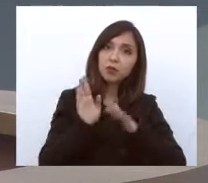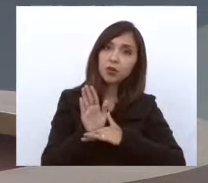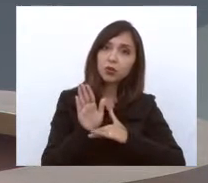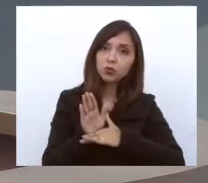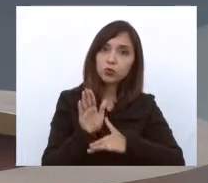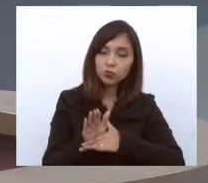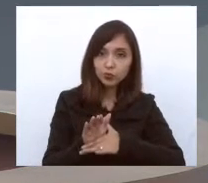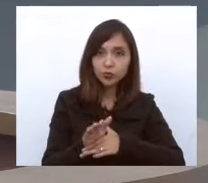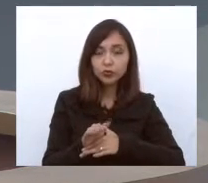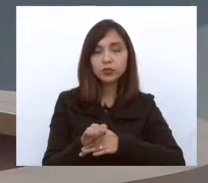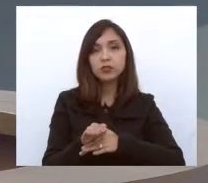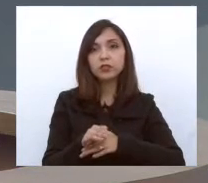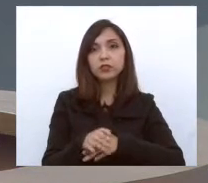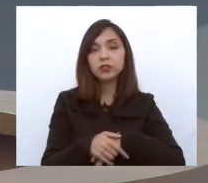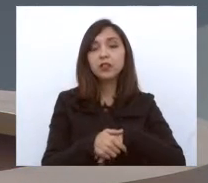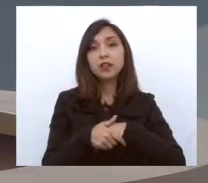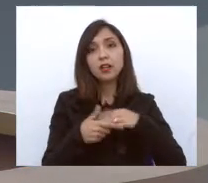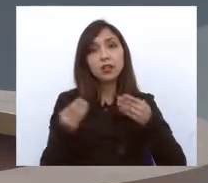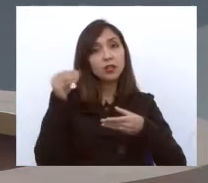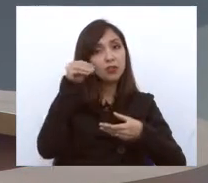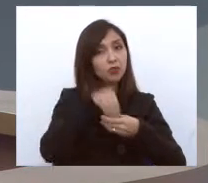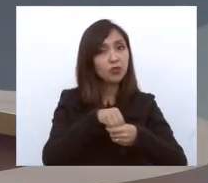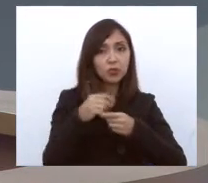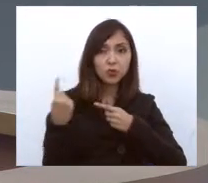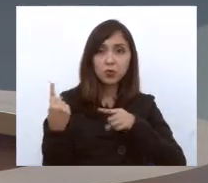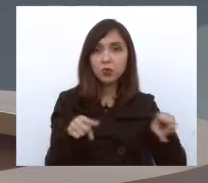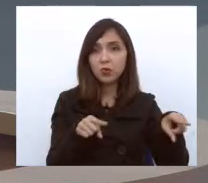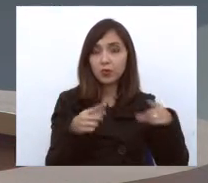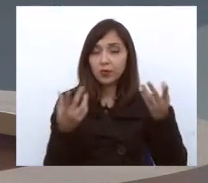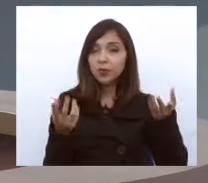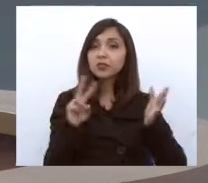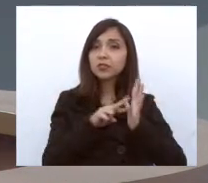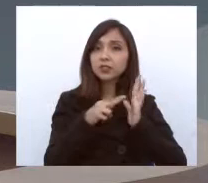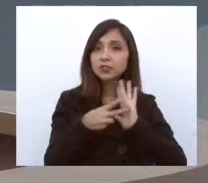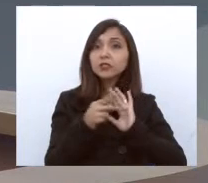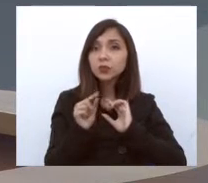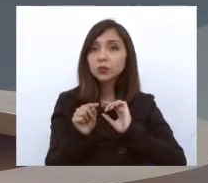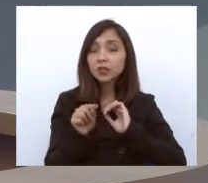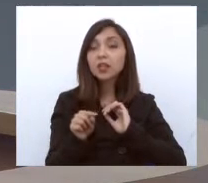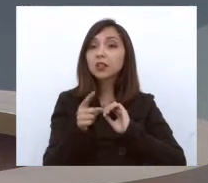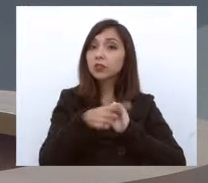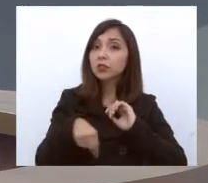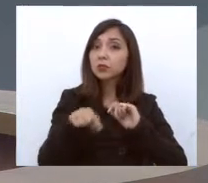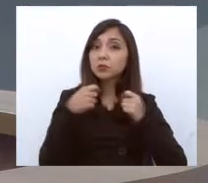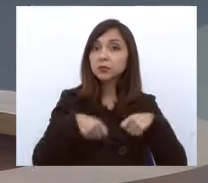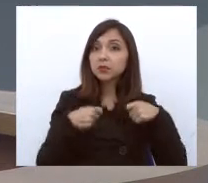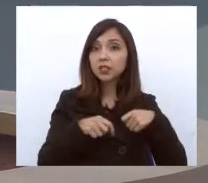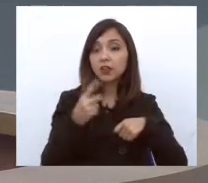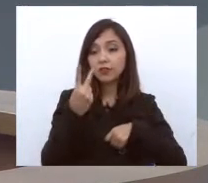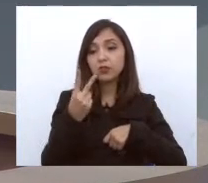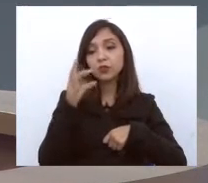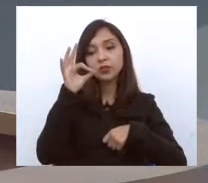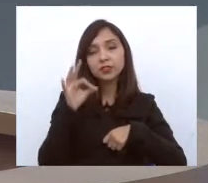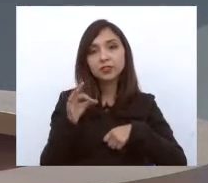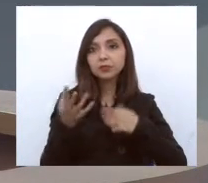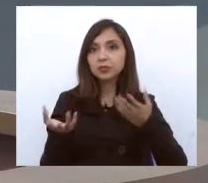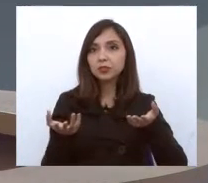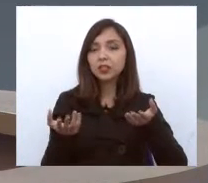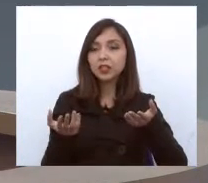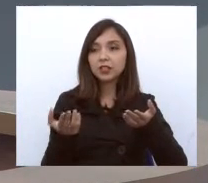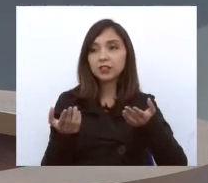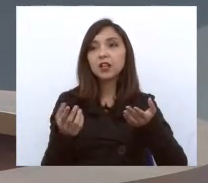que ele poderia direcionar, ele votou contrariamente, significa, precisaríamos de 2/3, 23